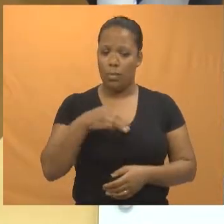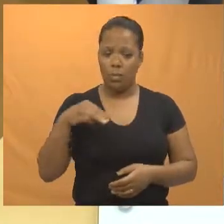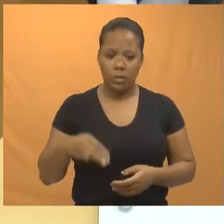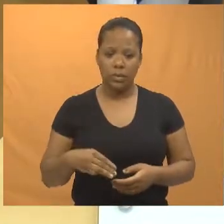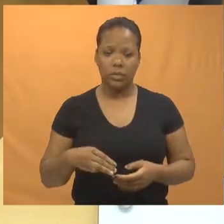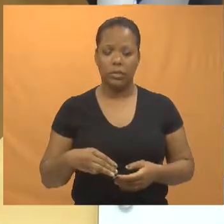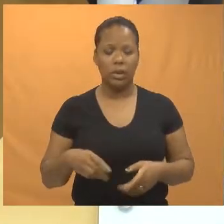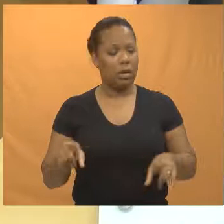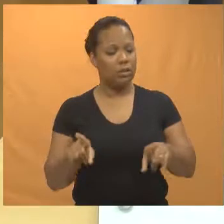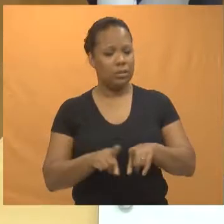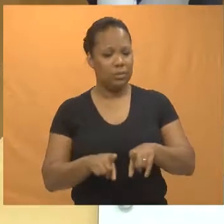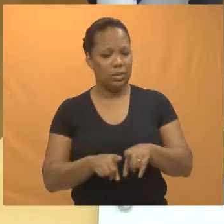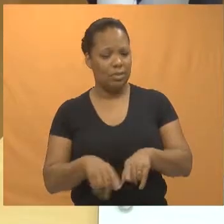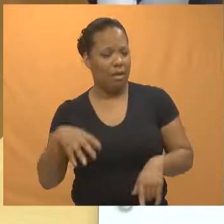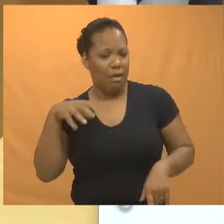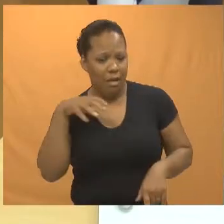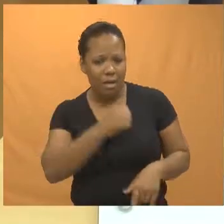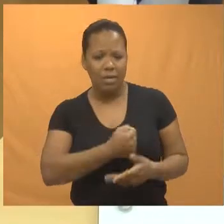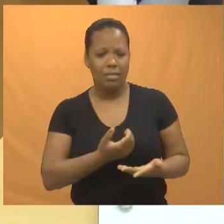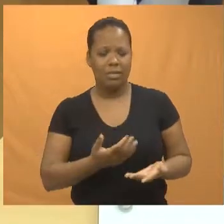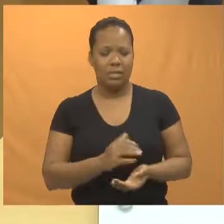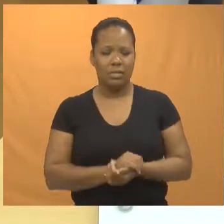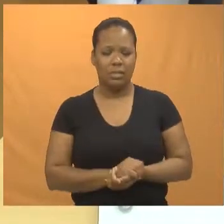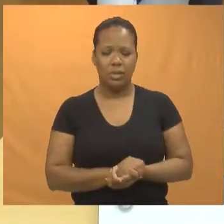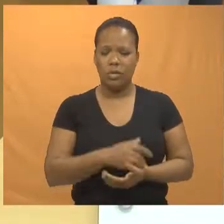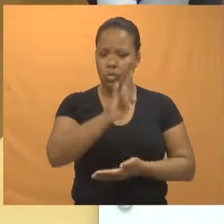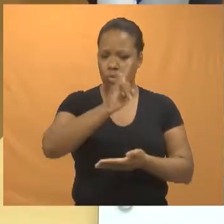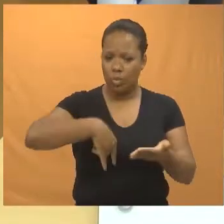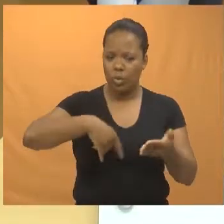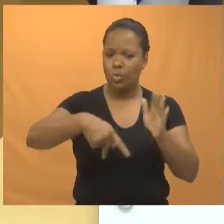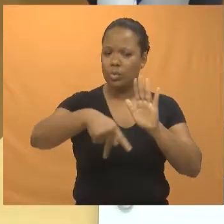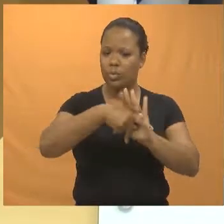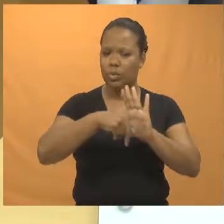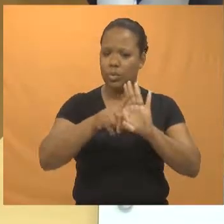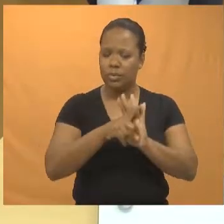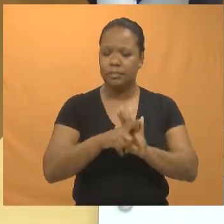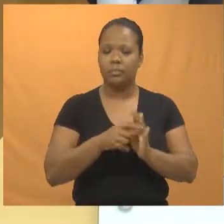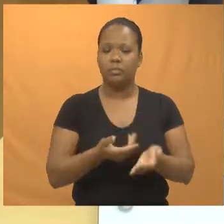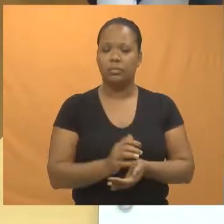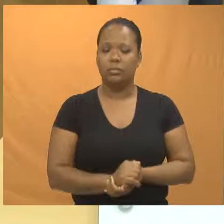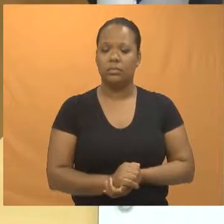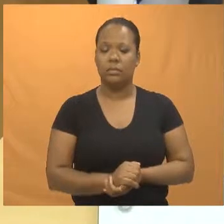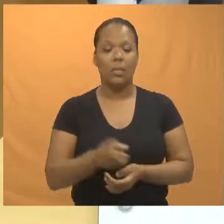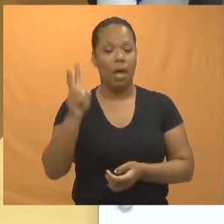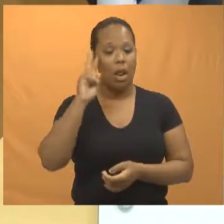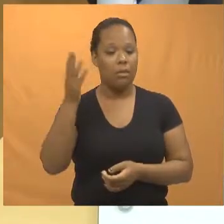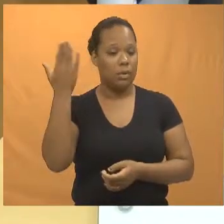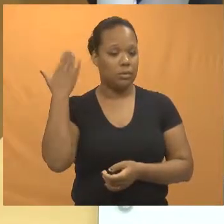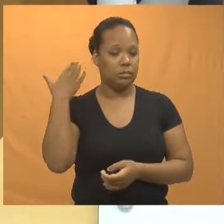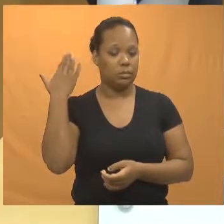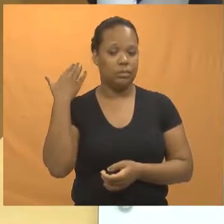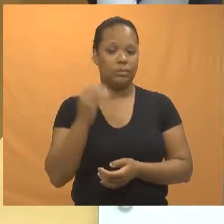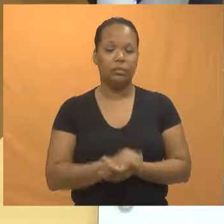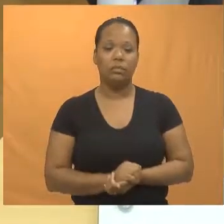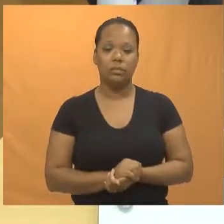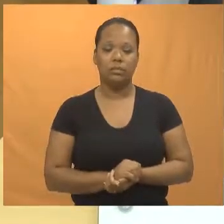possam também ter mais agilidade nos seus projetos. Eu me lembro aqui, e eu cobro sempre,